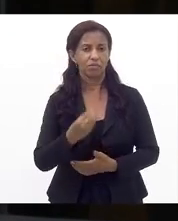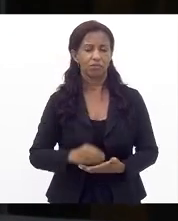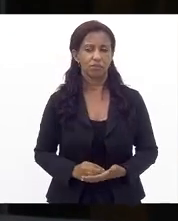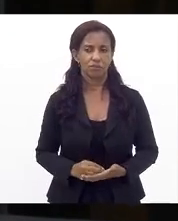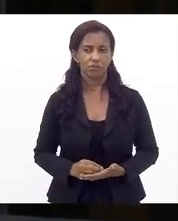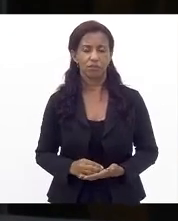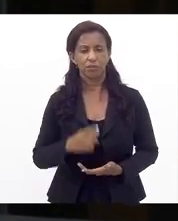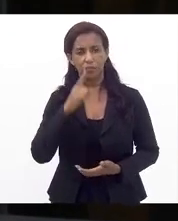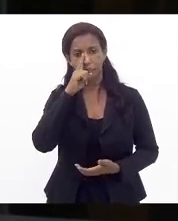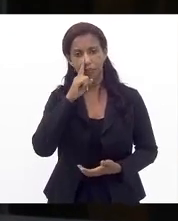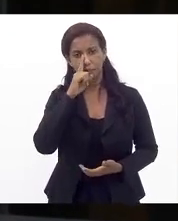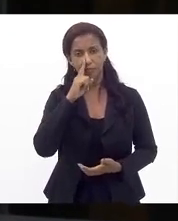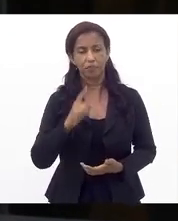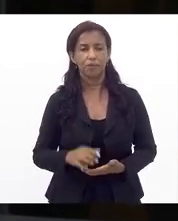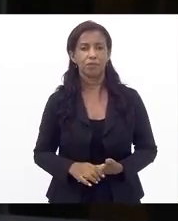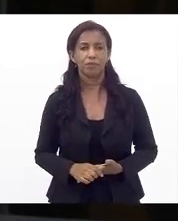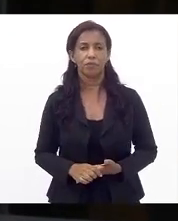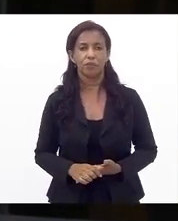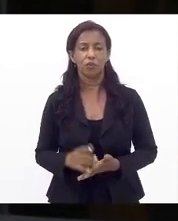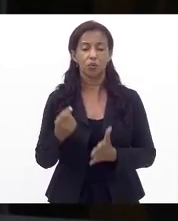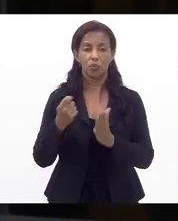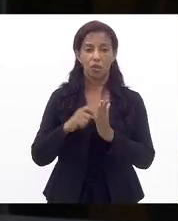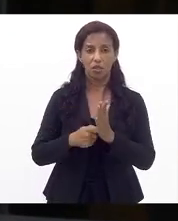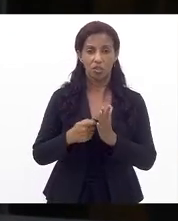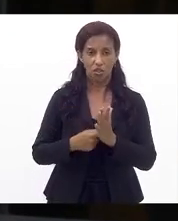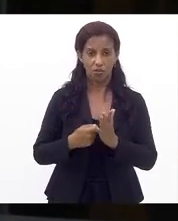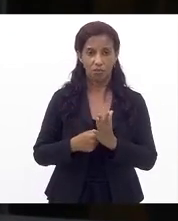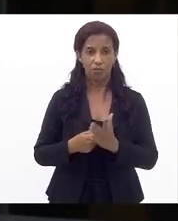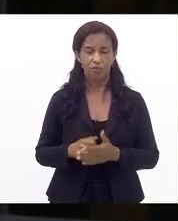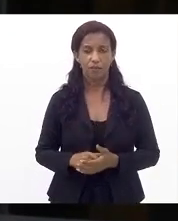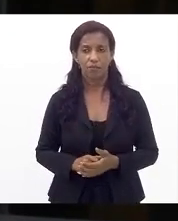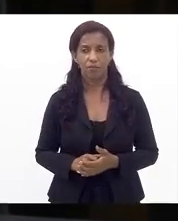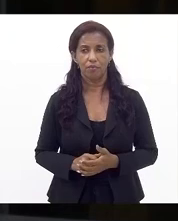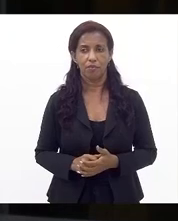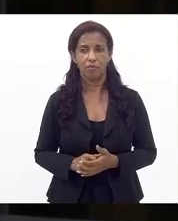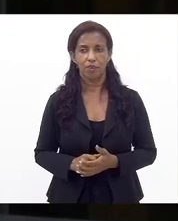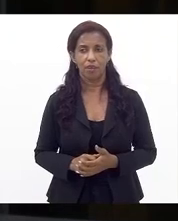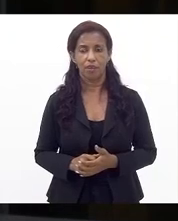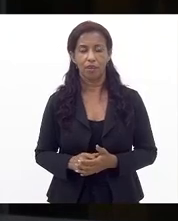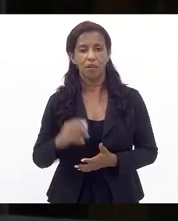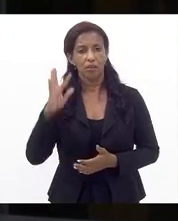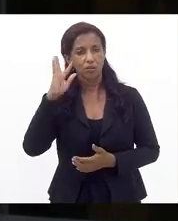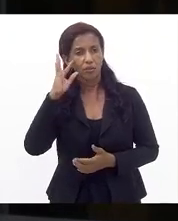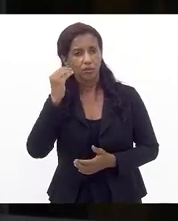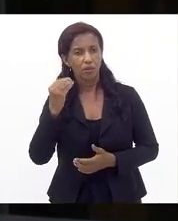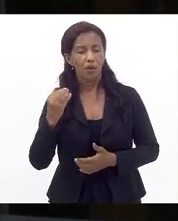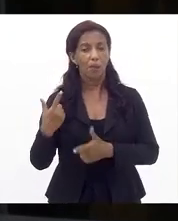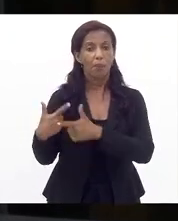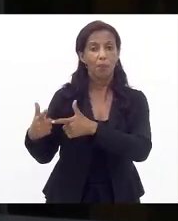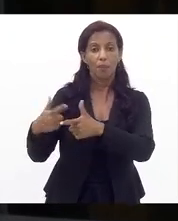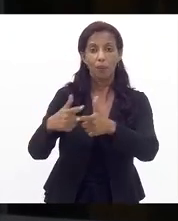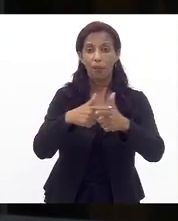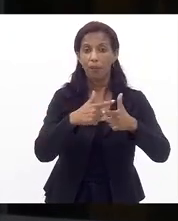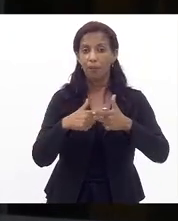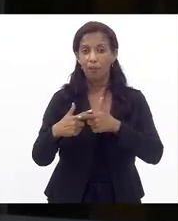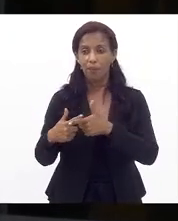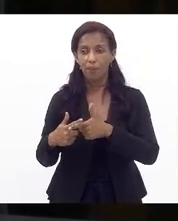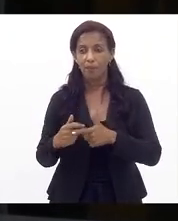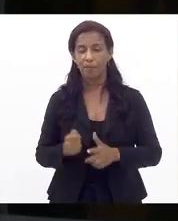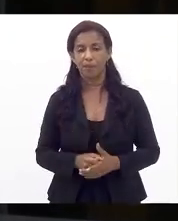os riscos do regime time tndr problemas